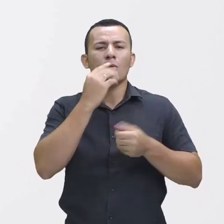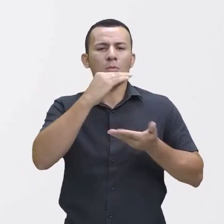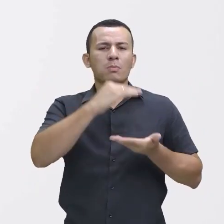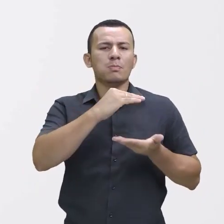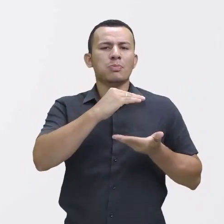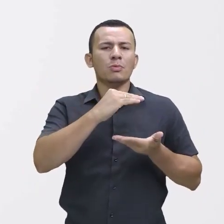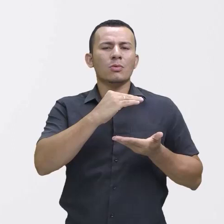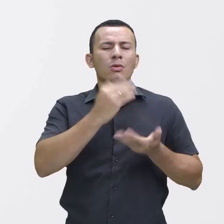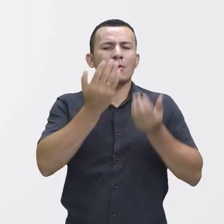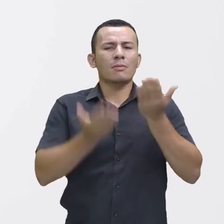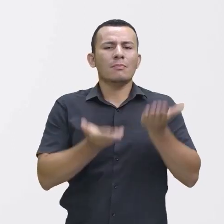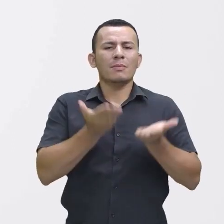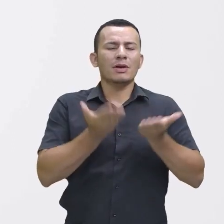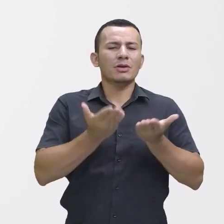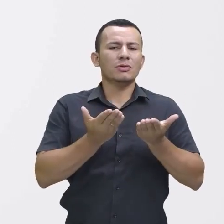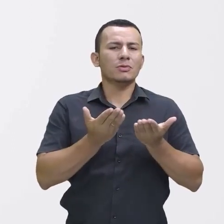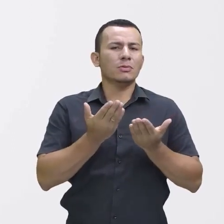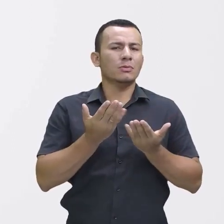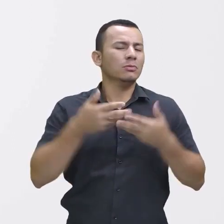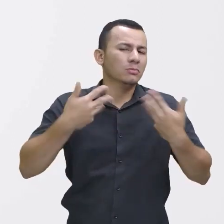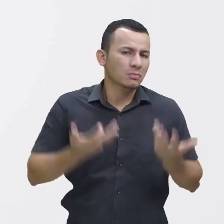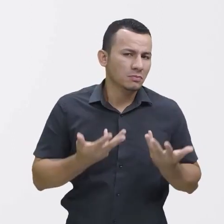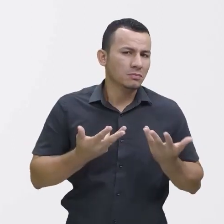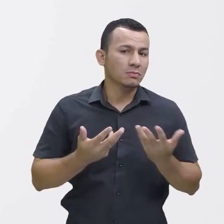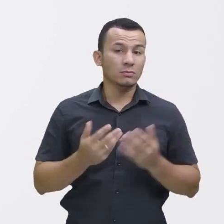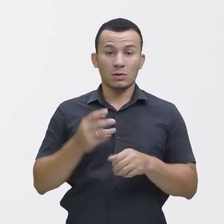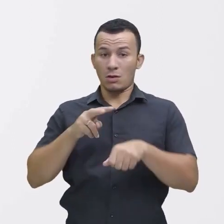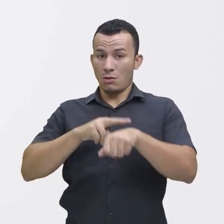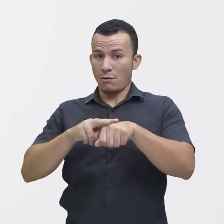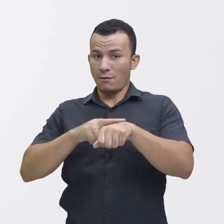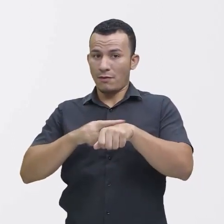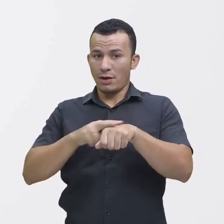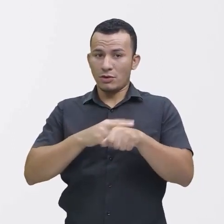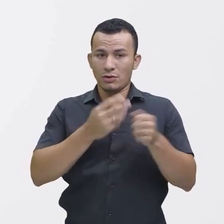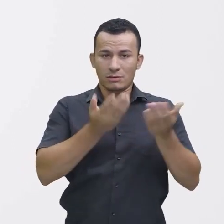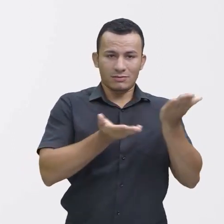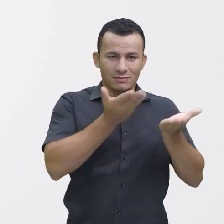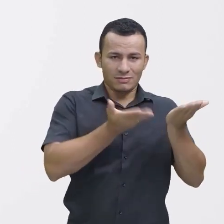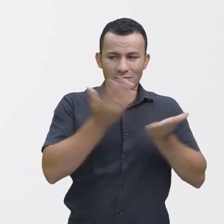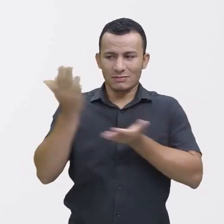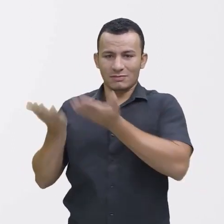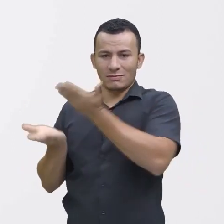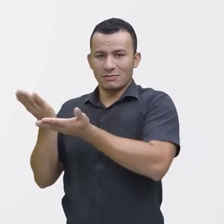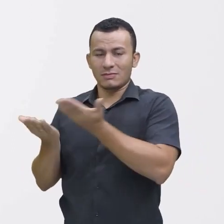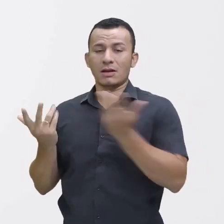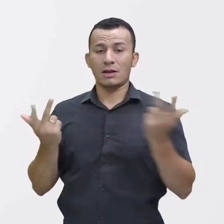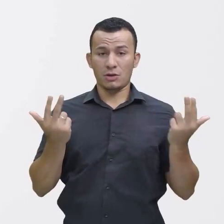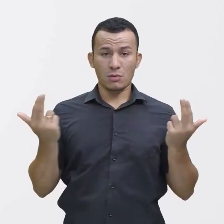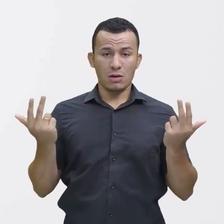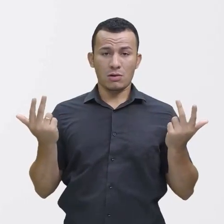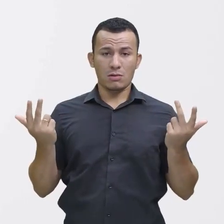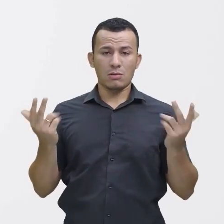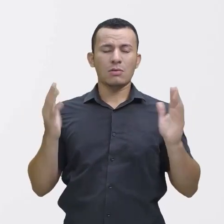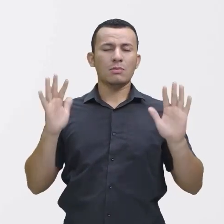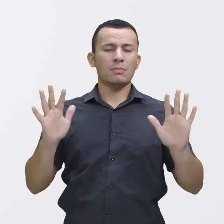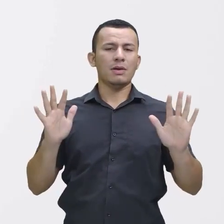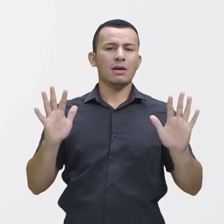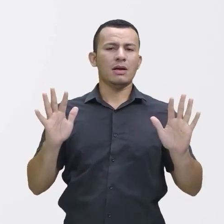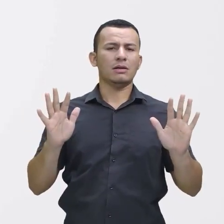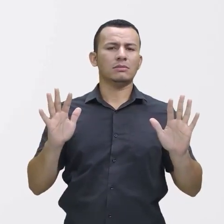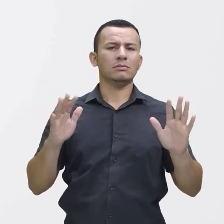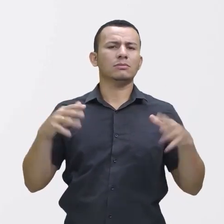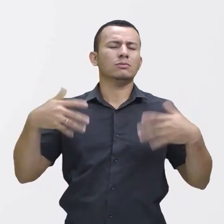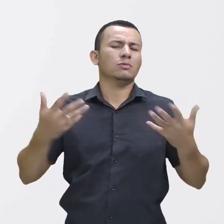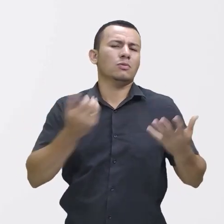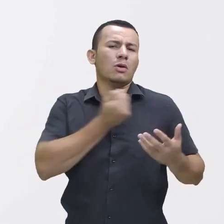que pacotes iguais têm pesos iguais. Mas entendam, qual é o sinal que representa uma balança em